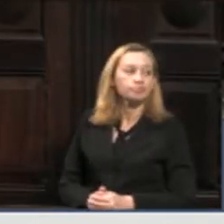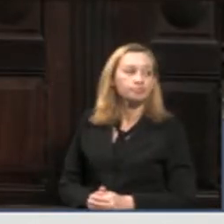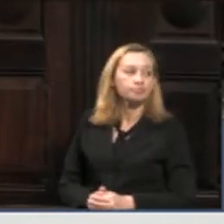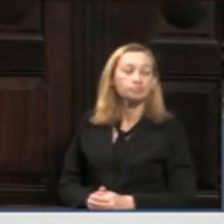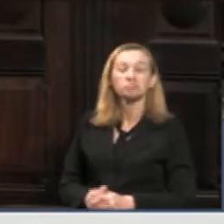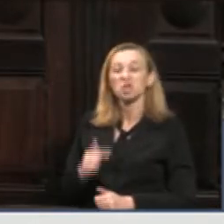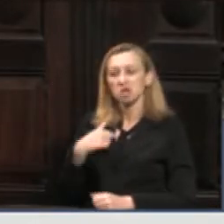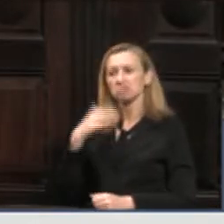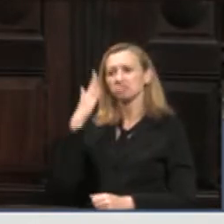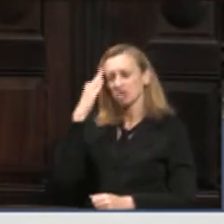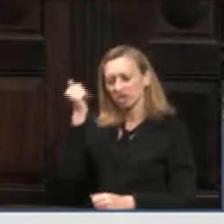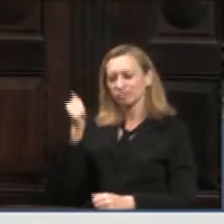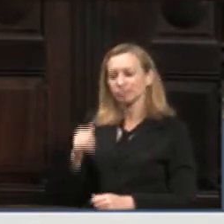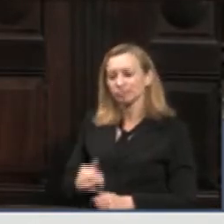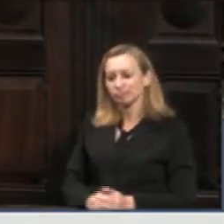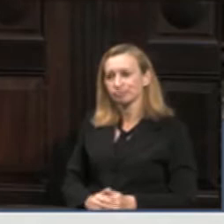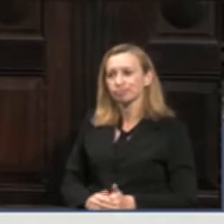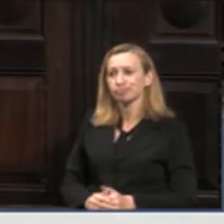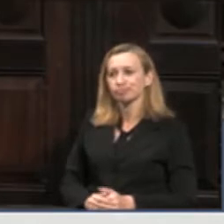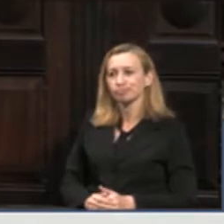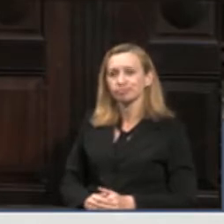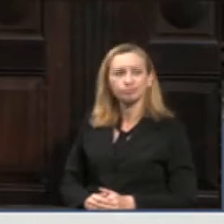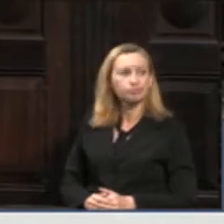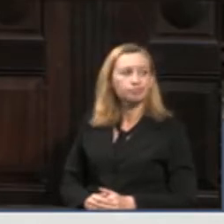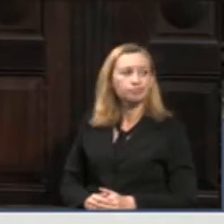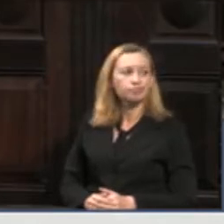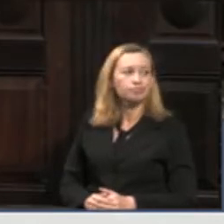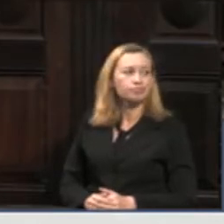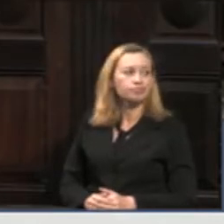Eu sei que, por vezes,